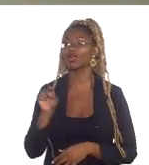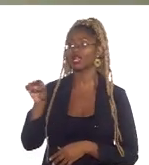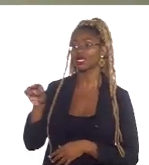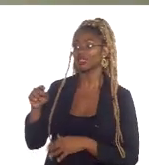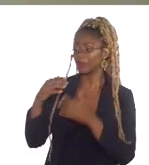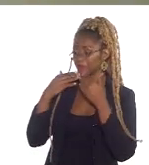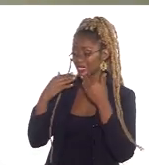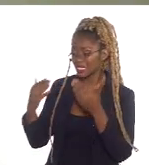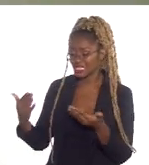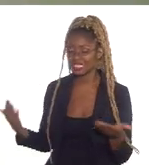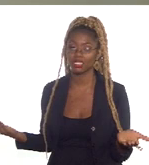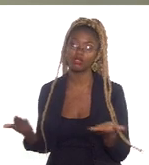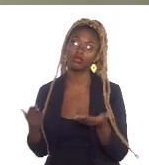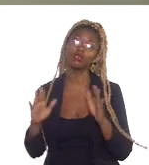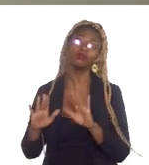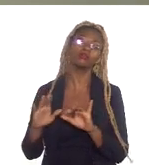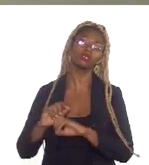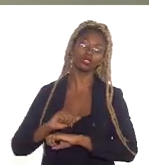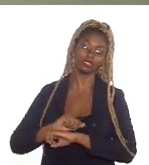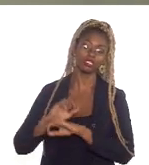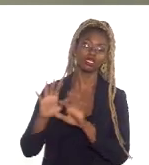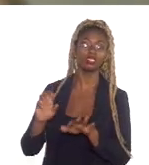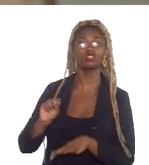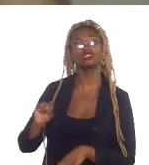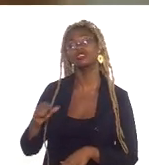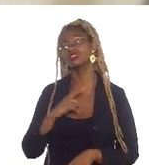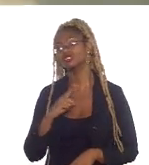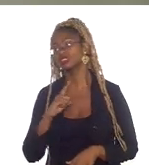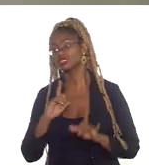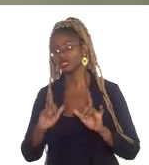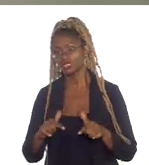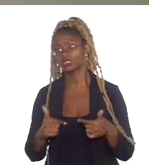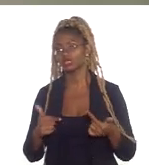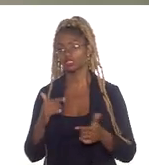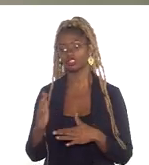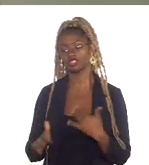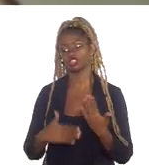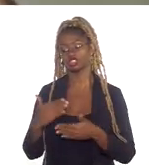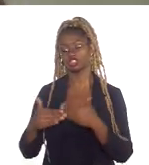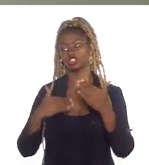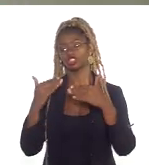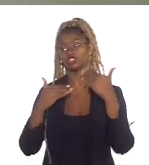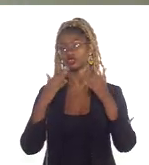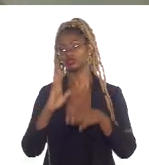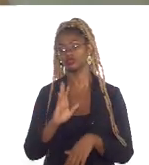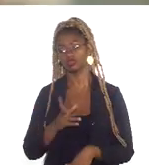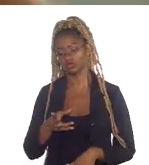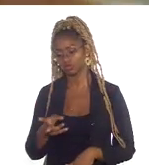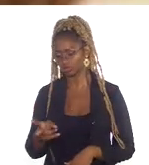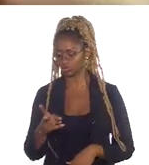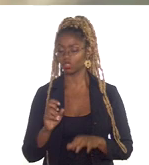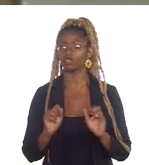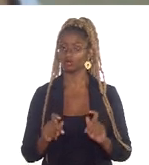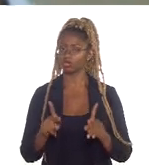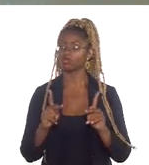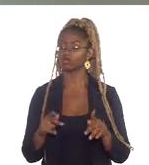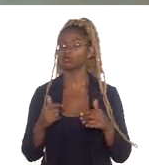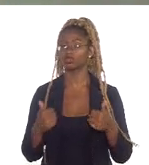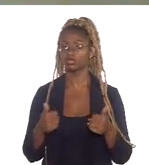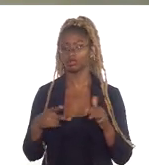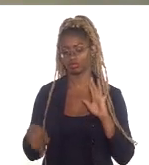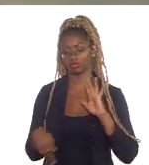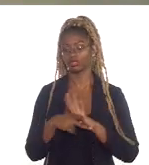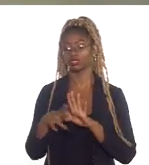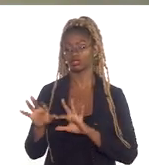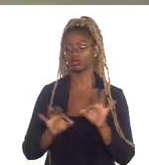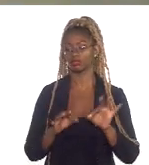agora. Mas, evidentemente, se tem ações já desenvolvidas e que vão continuar a se desenvolver, se engloba nesse